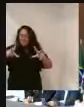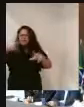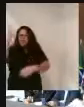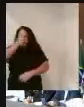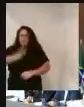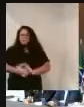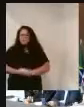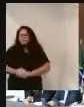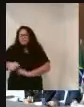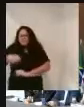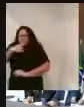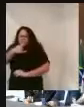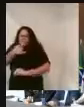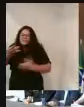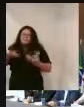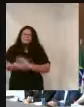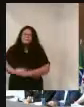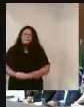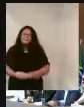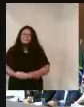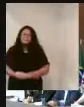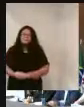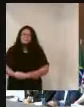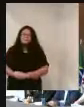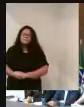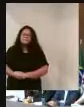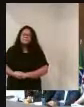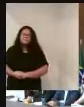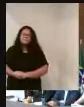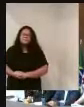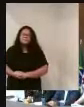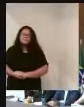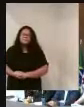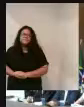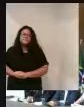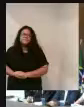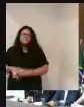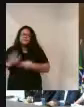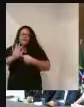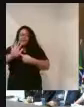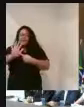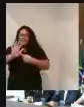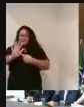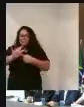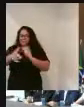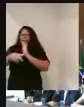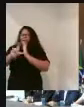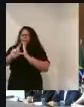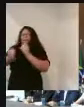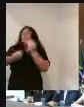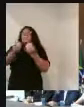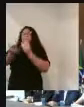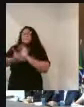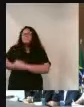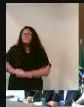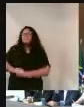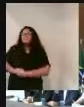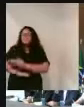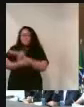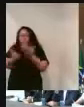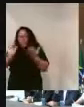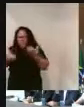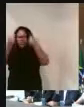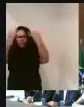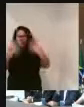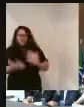Então, aqui o antes. Como já foi falado por por vocês, foi citado aqui, inclusive, pelo nosso querido professor